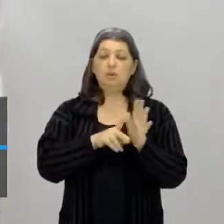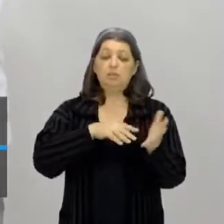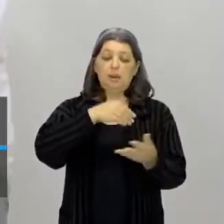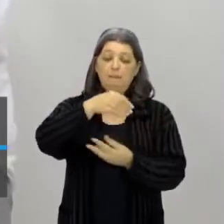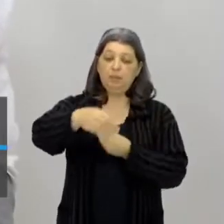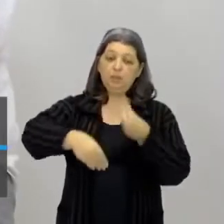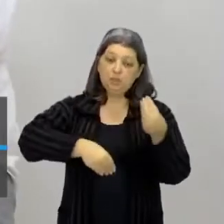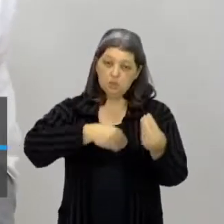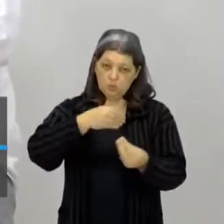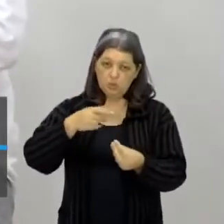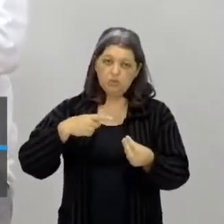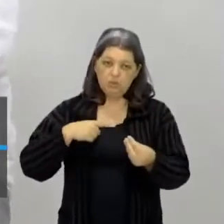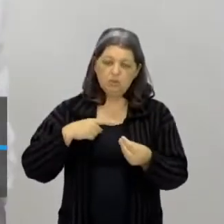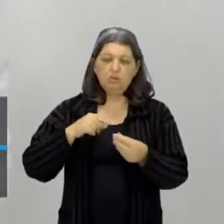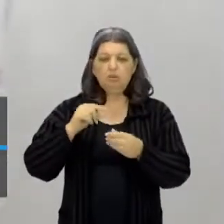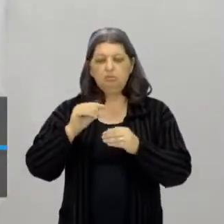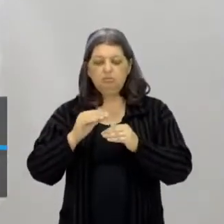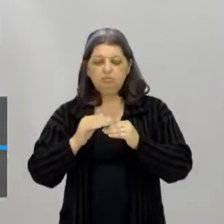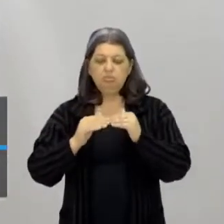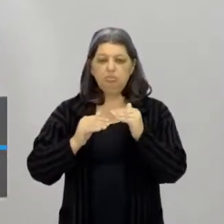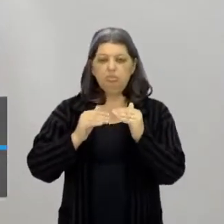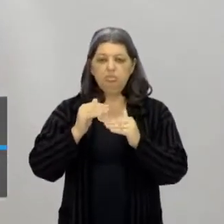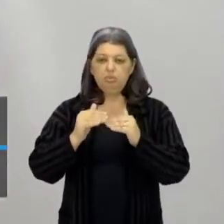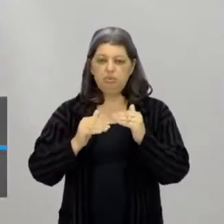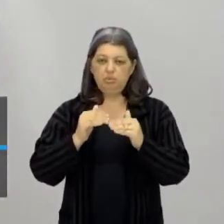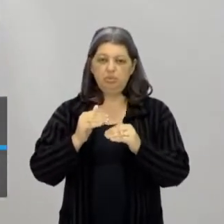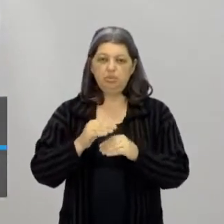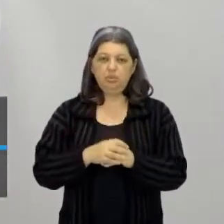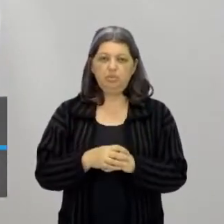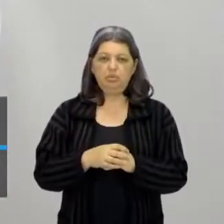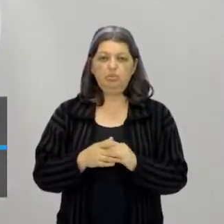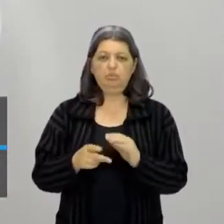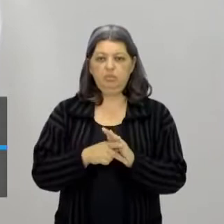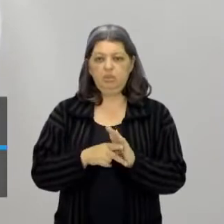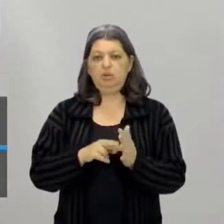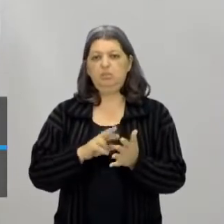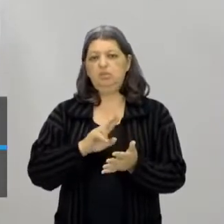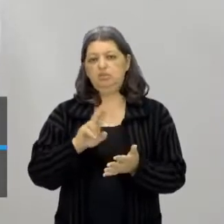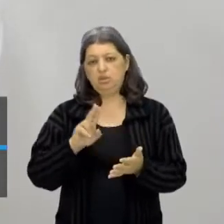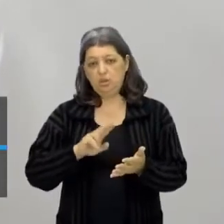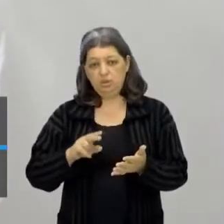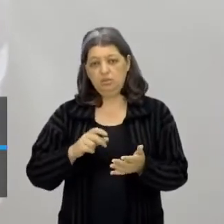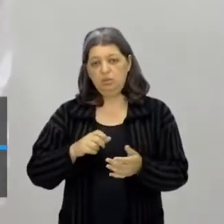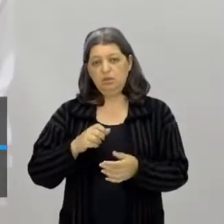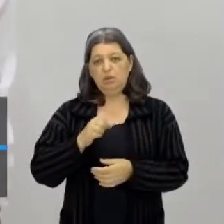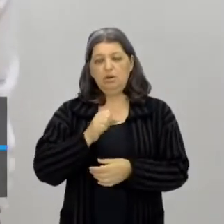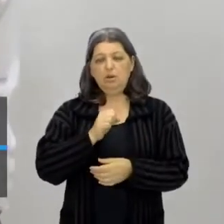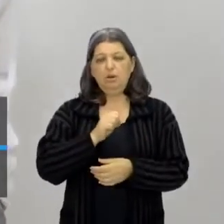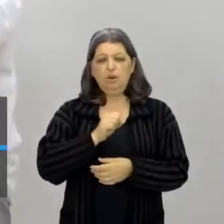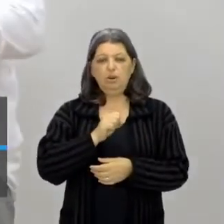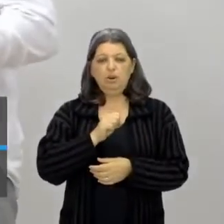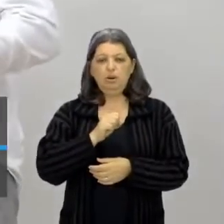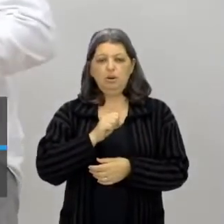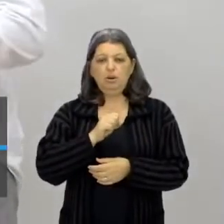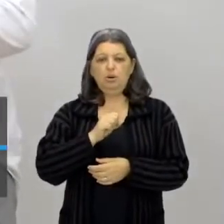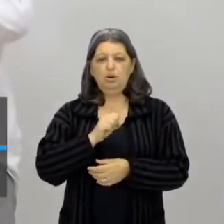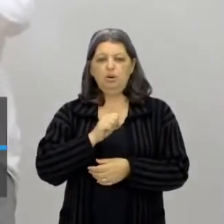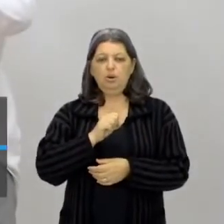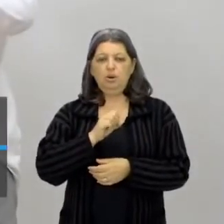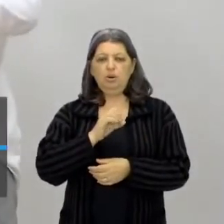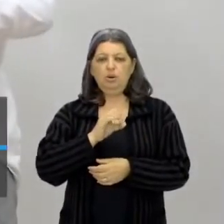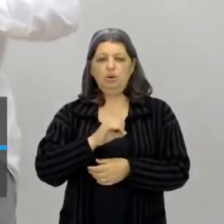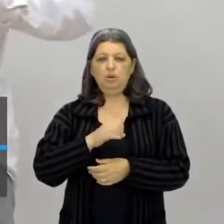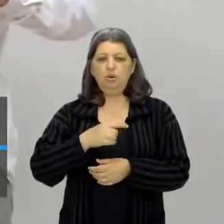Sim. Em quantidades pequenas e tudo mais, para o neônio, para o argônio, o oxigênio um pouco mais, a água em